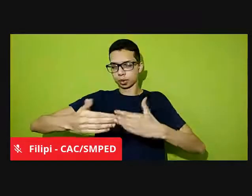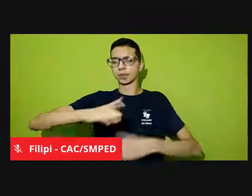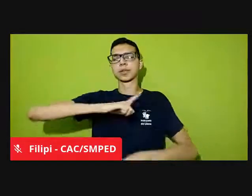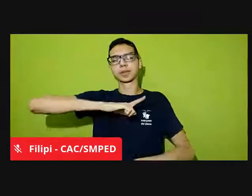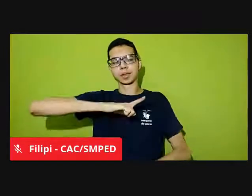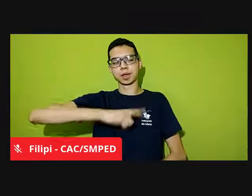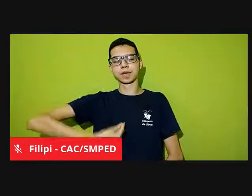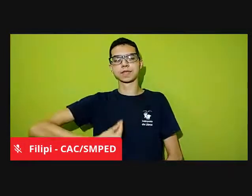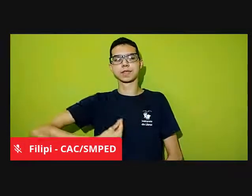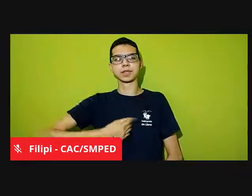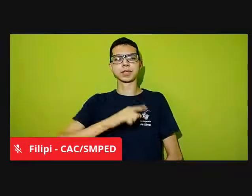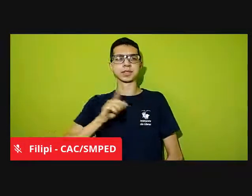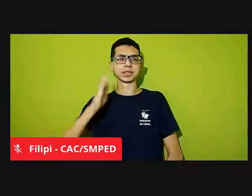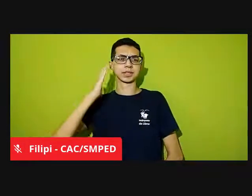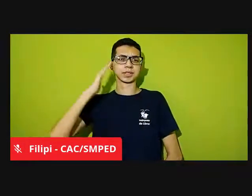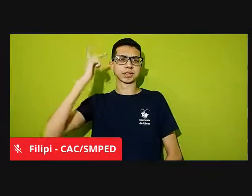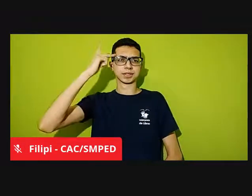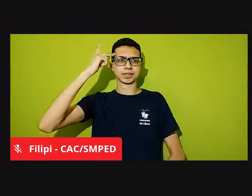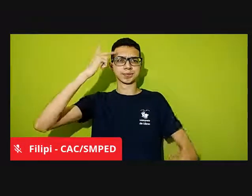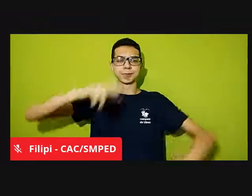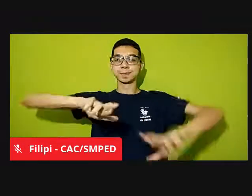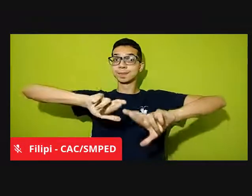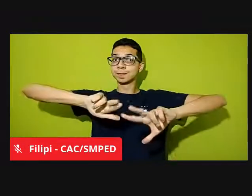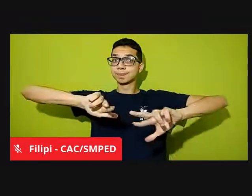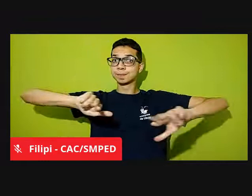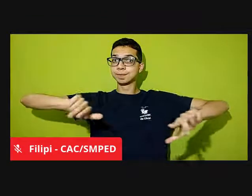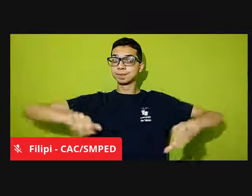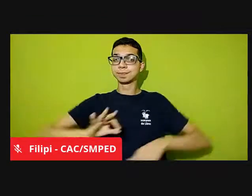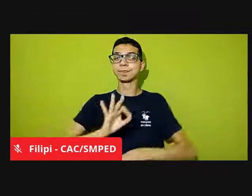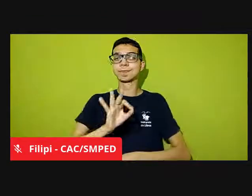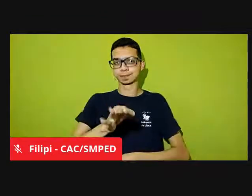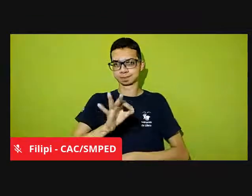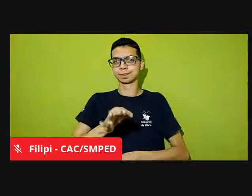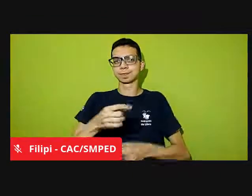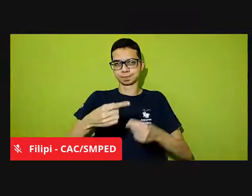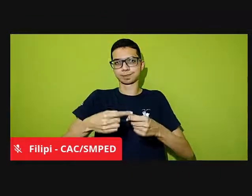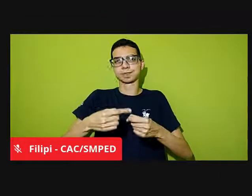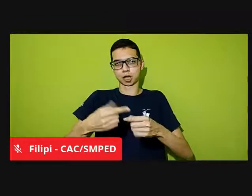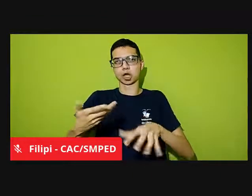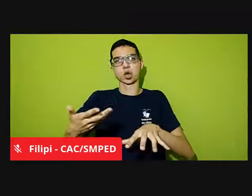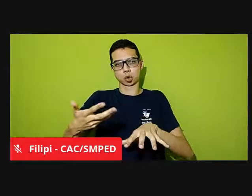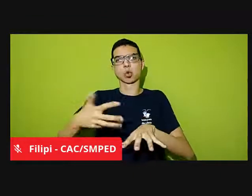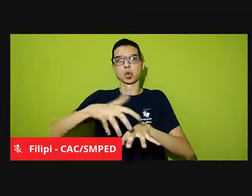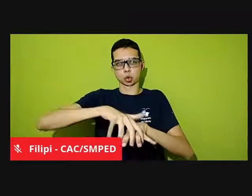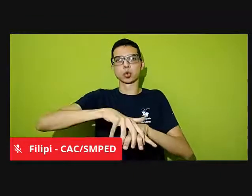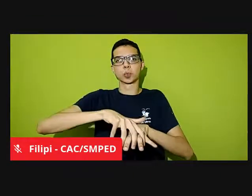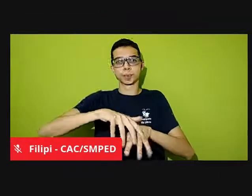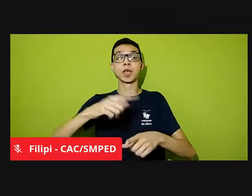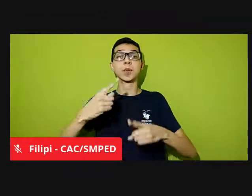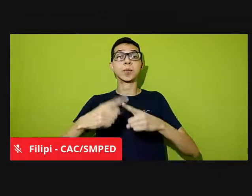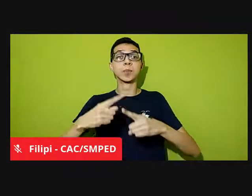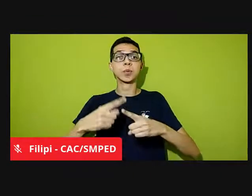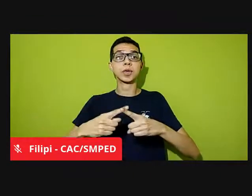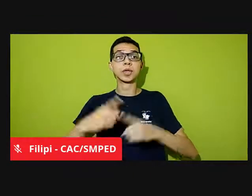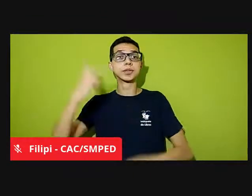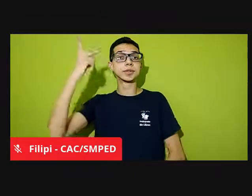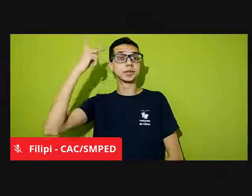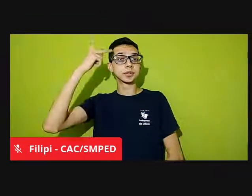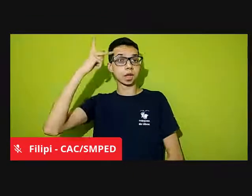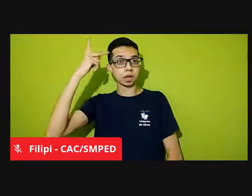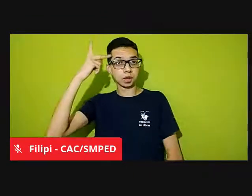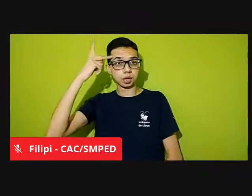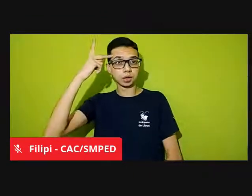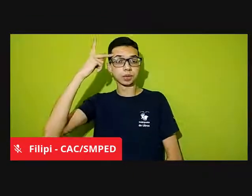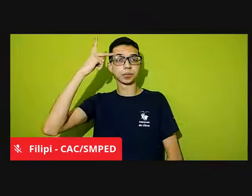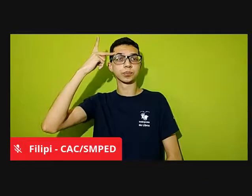tão diversa, né, e de certa forma também tão inclusiva, porque São Paulo, com todo que